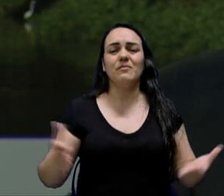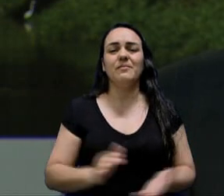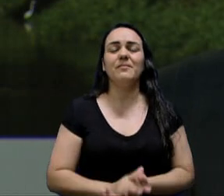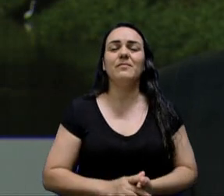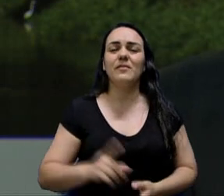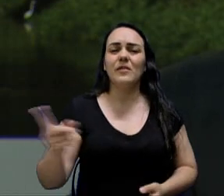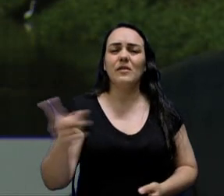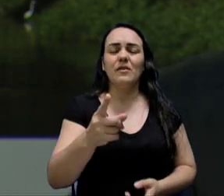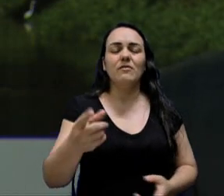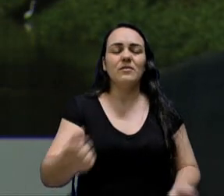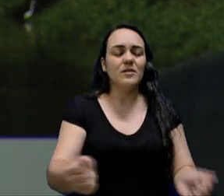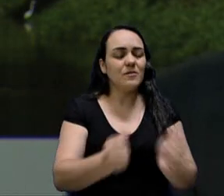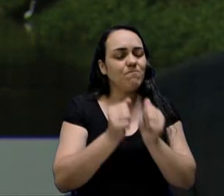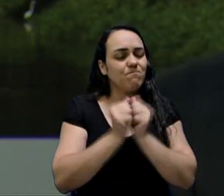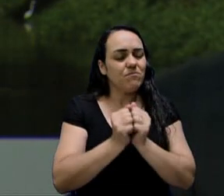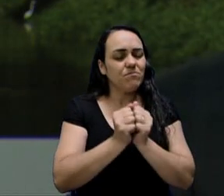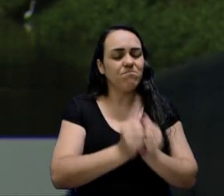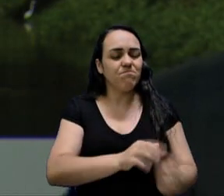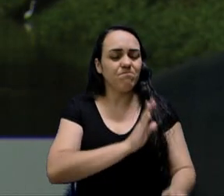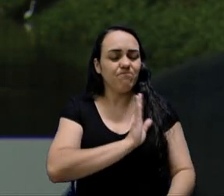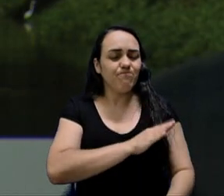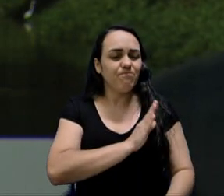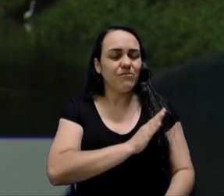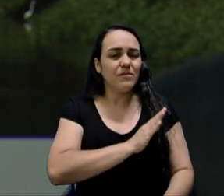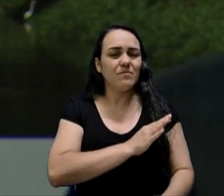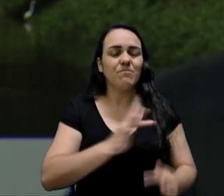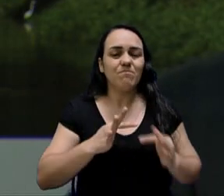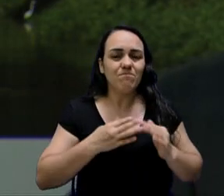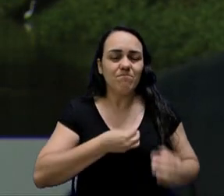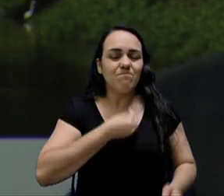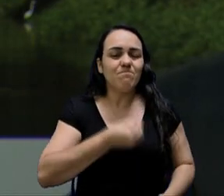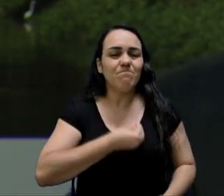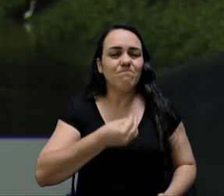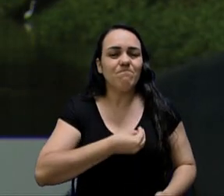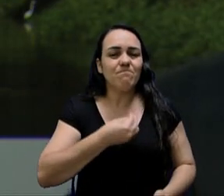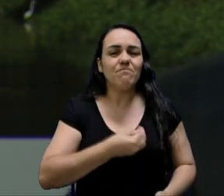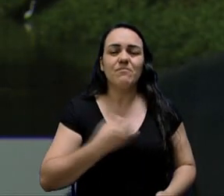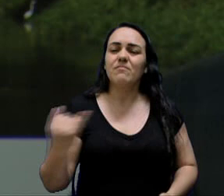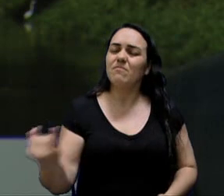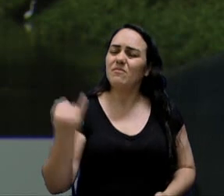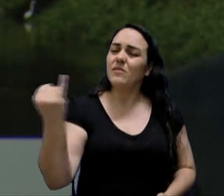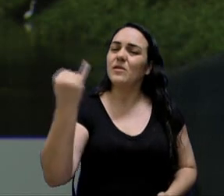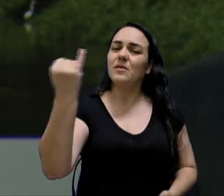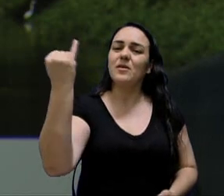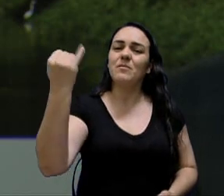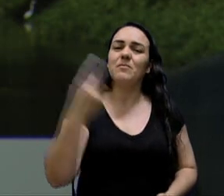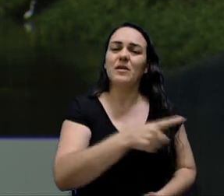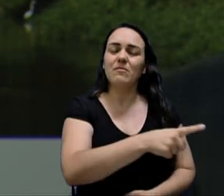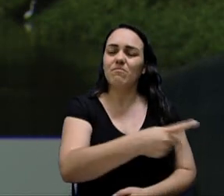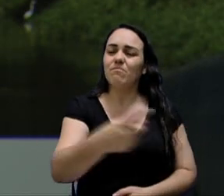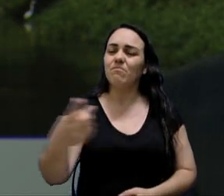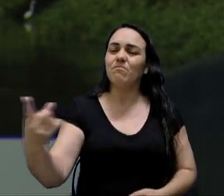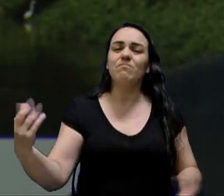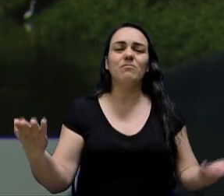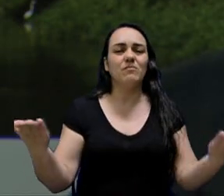Vocês fazem parte da minha vida e são extremamente importantes. Gostaria que todos vocês se sentissem aqui.